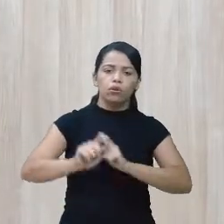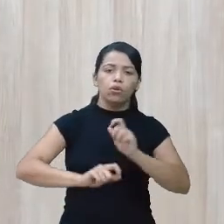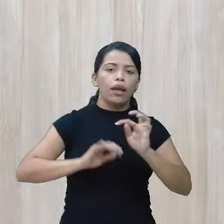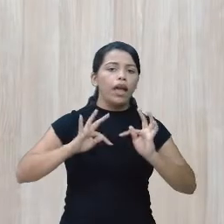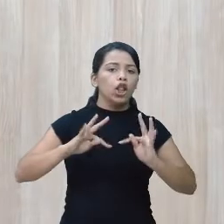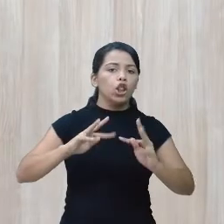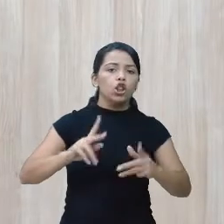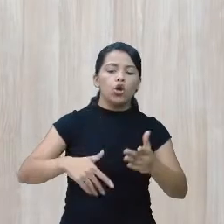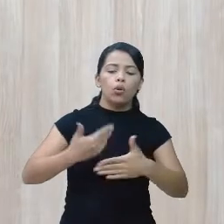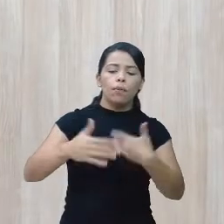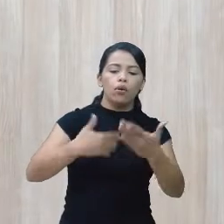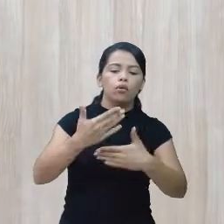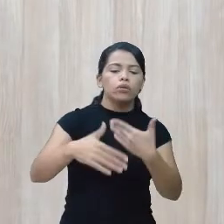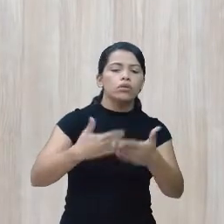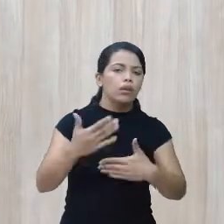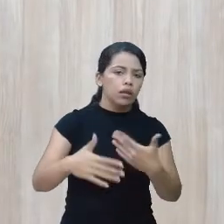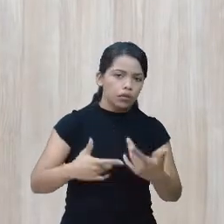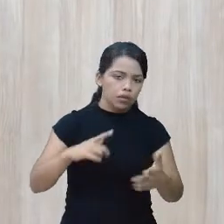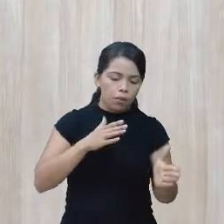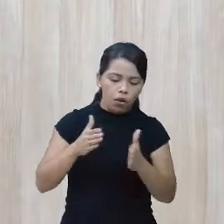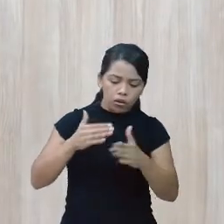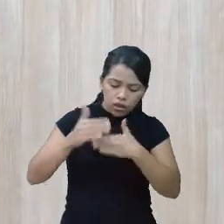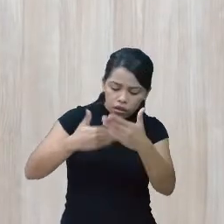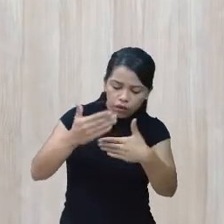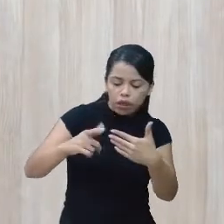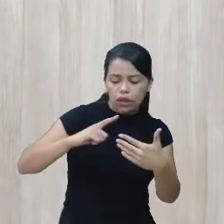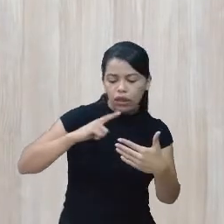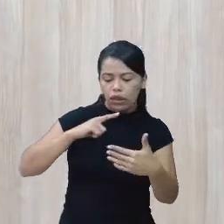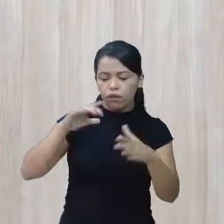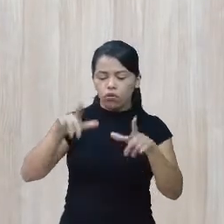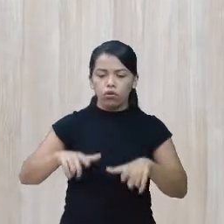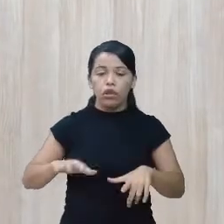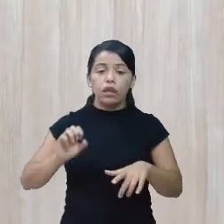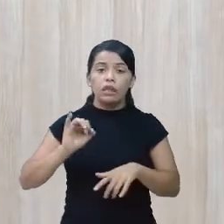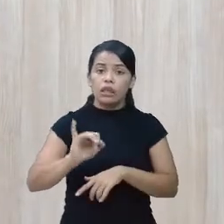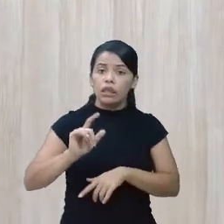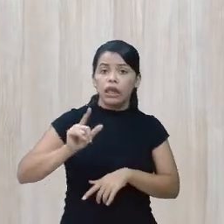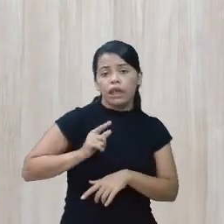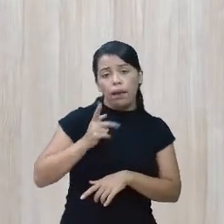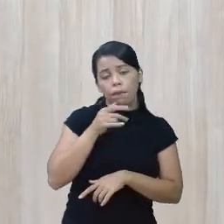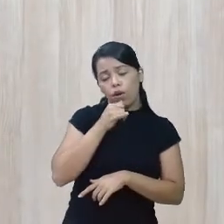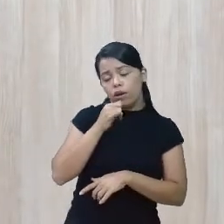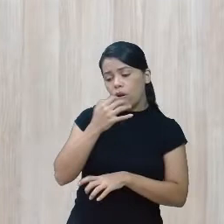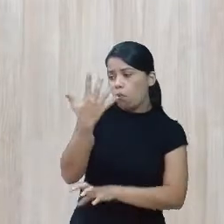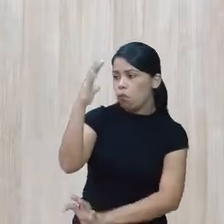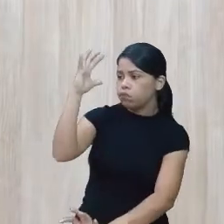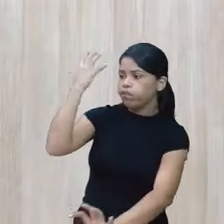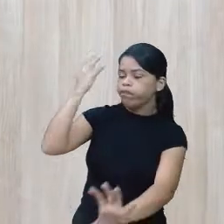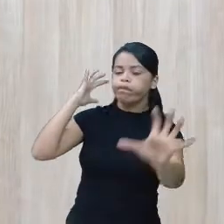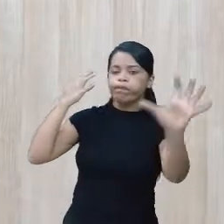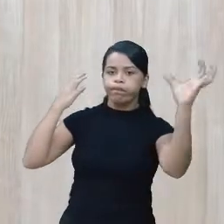processo evolutivo daquele lugar. Se uma floresta está sendo devastada, né, se ela está sendo